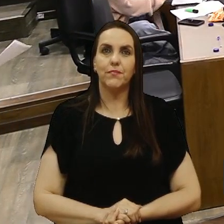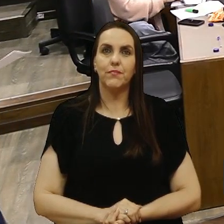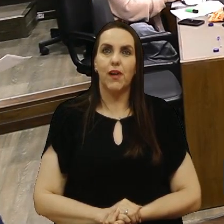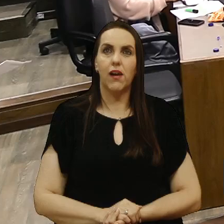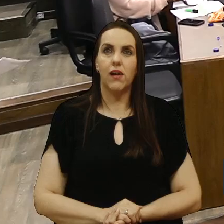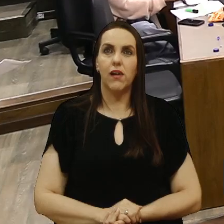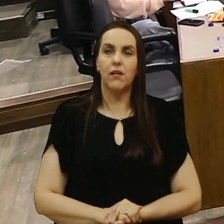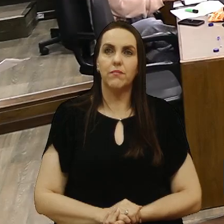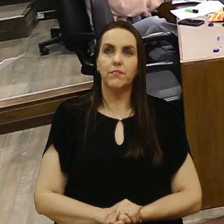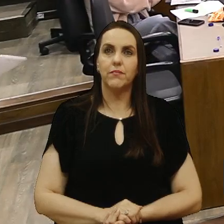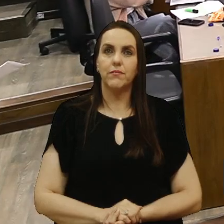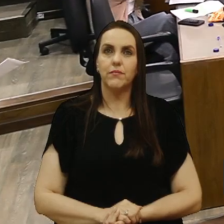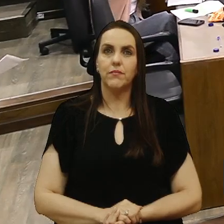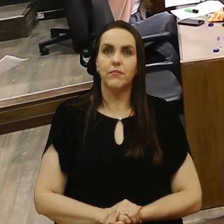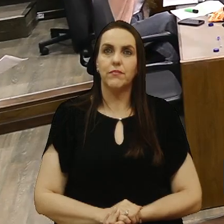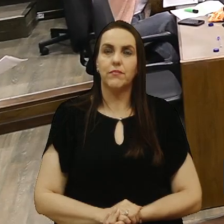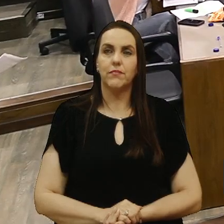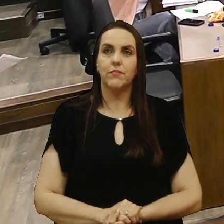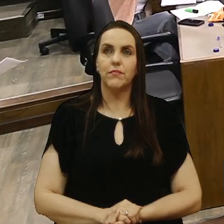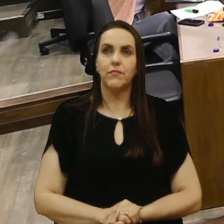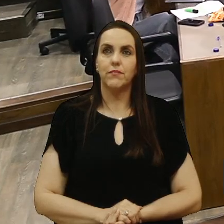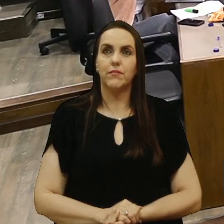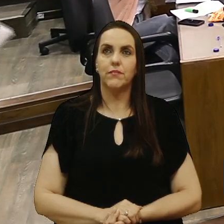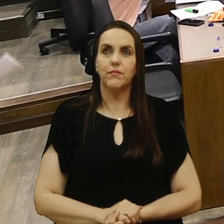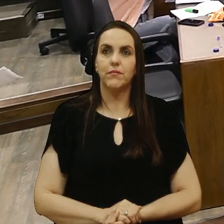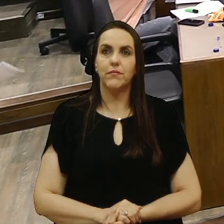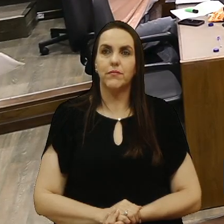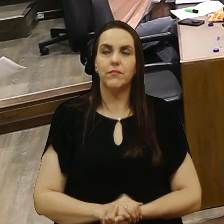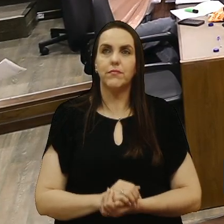entrar no outro assunto, desculpa, vereadora. Bem rápido, desculpa.